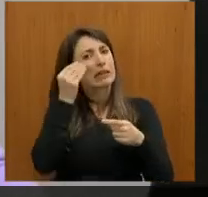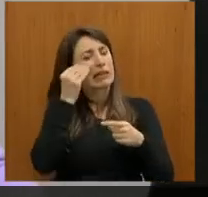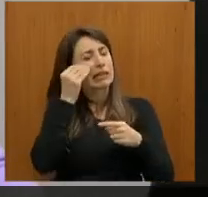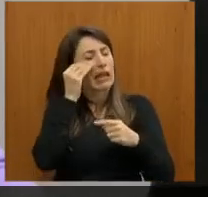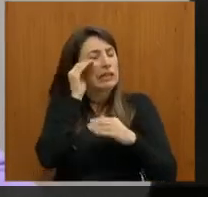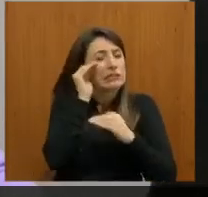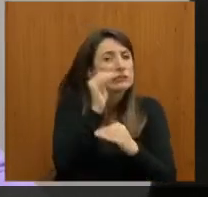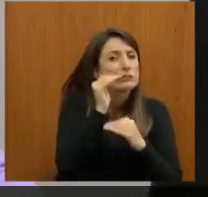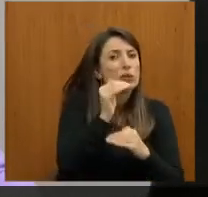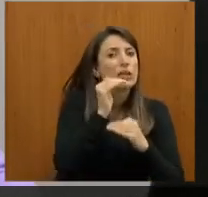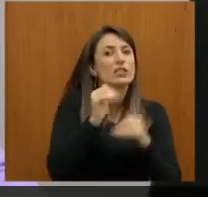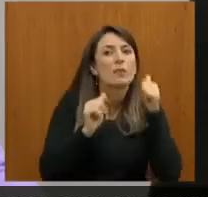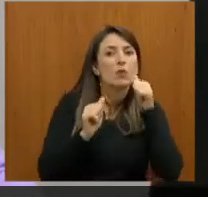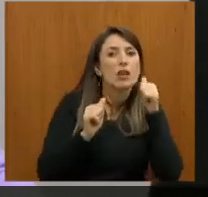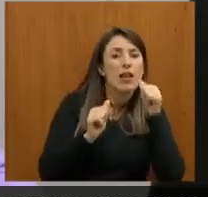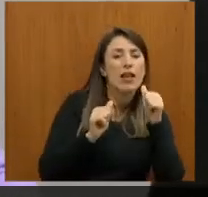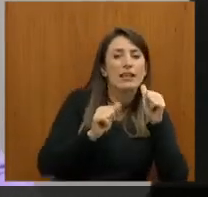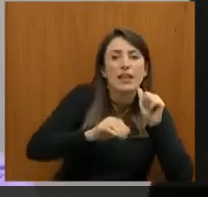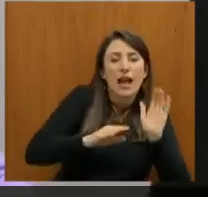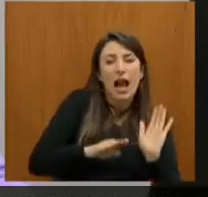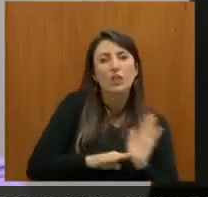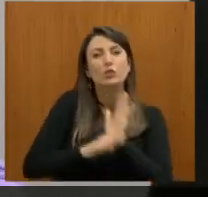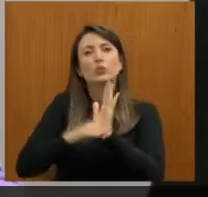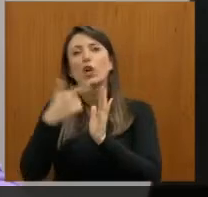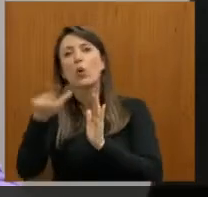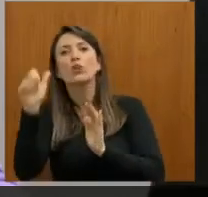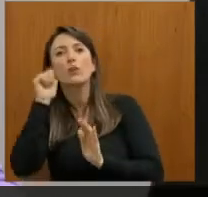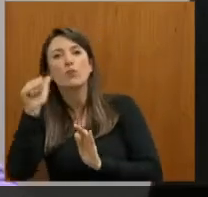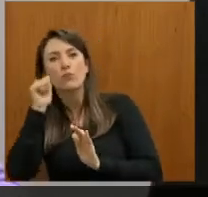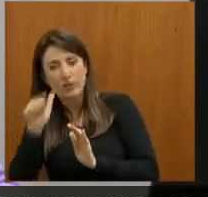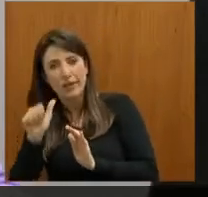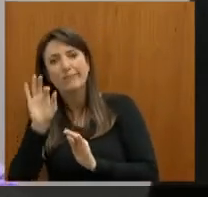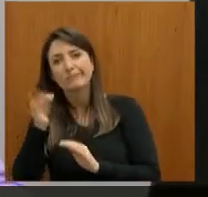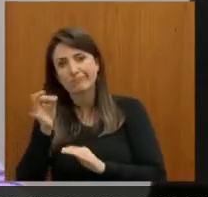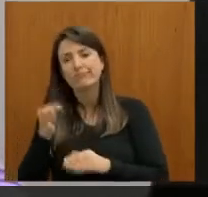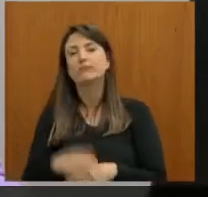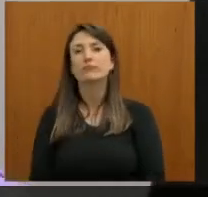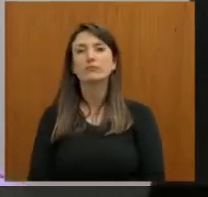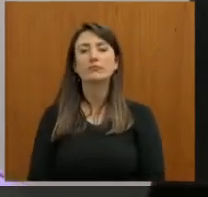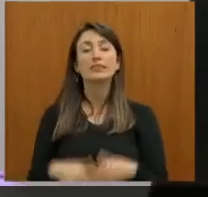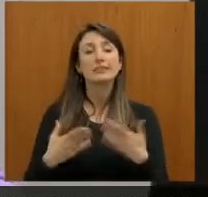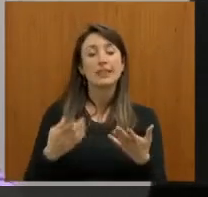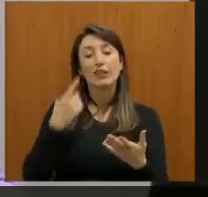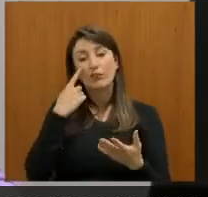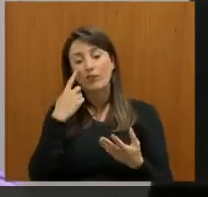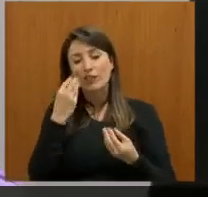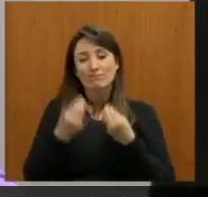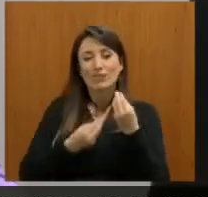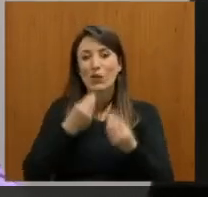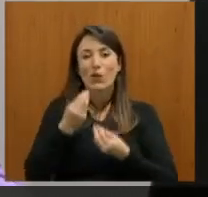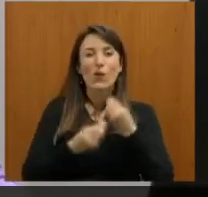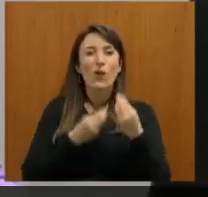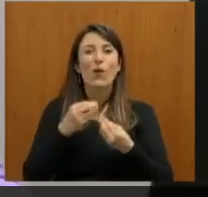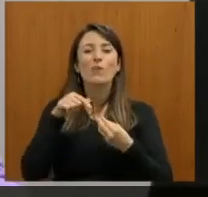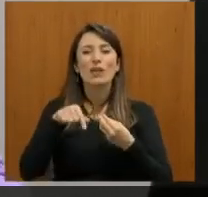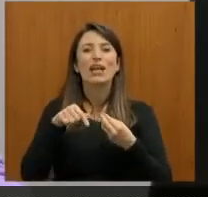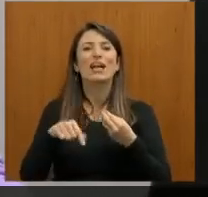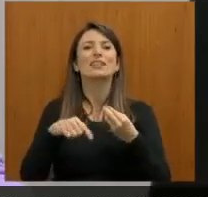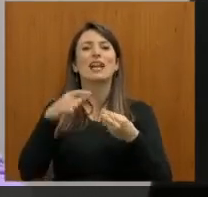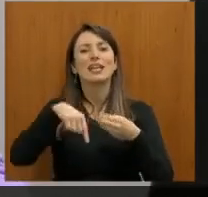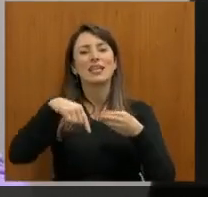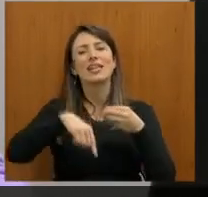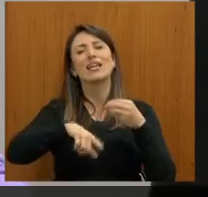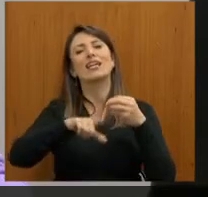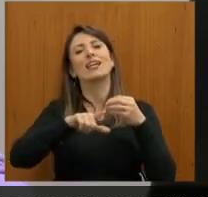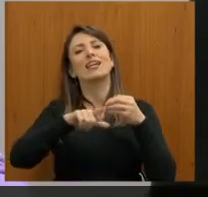e nós vamos discutir tô registrando aqui para ver como que aqui a partir do Legislativo Mineiro e também